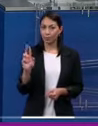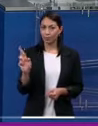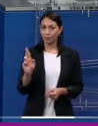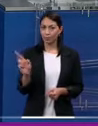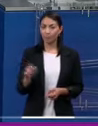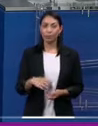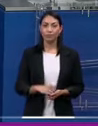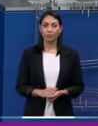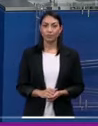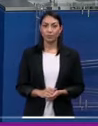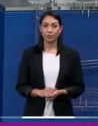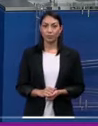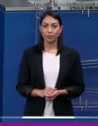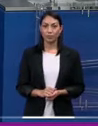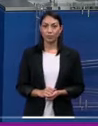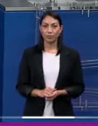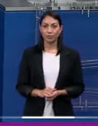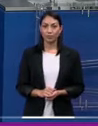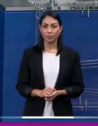R$1.800.000.